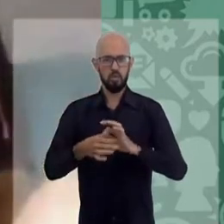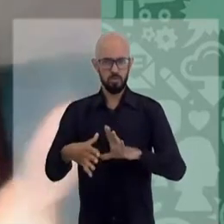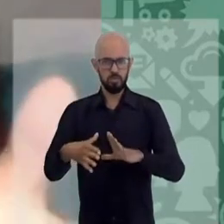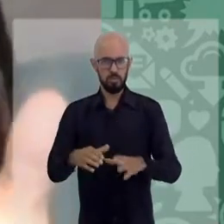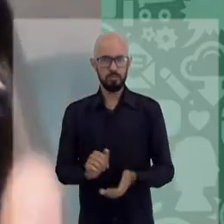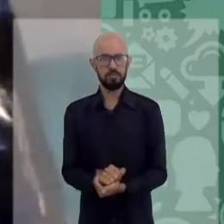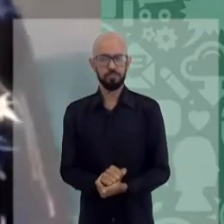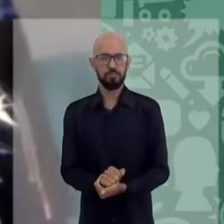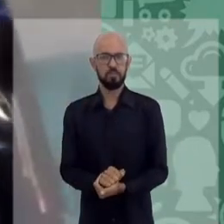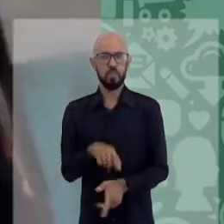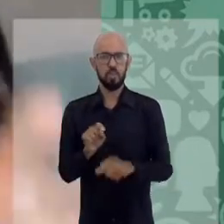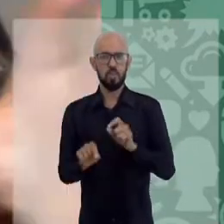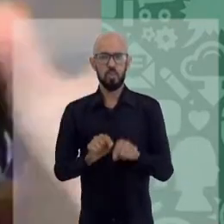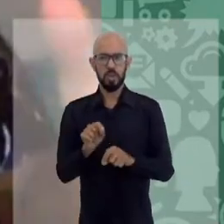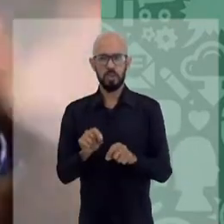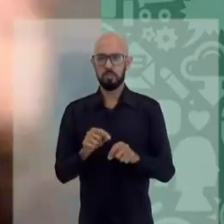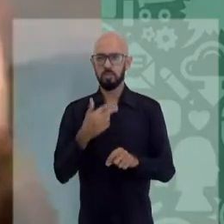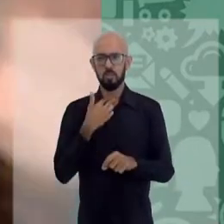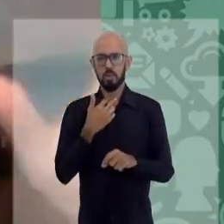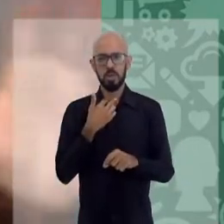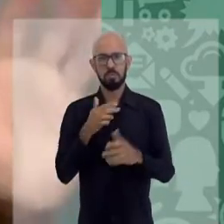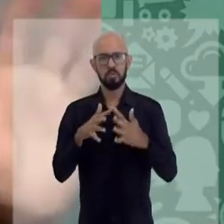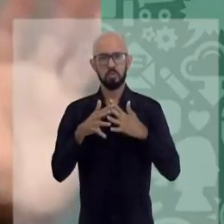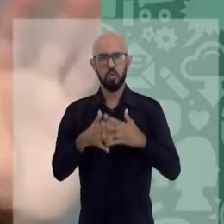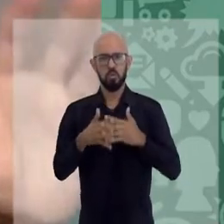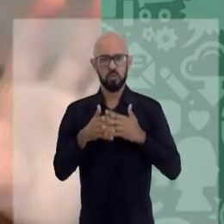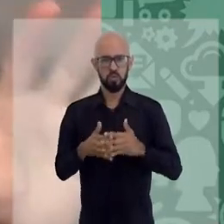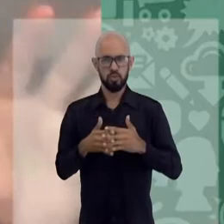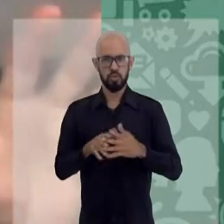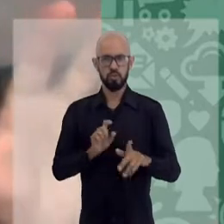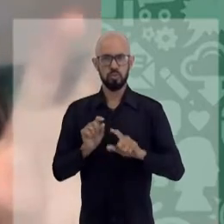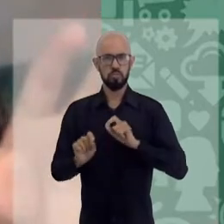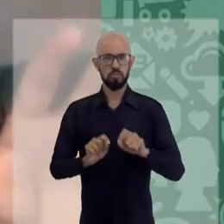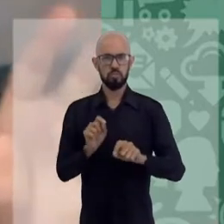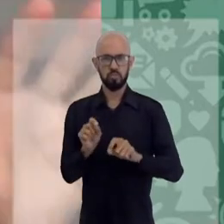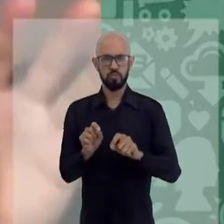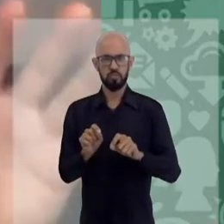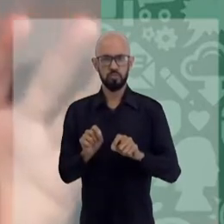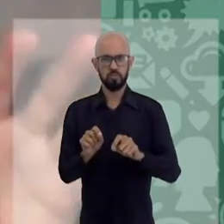espaço público. A gente andou confundindo um pouco e jogando